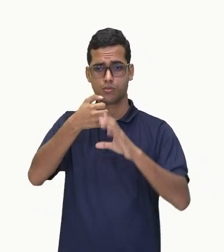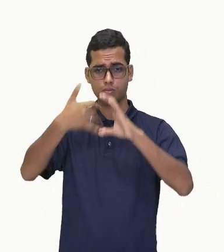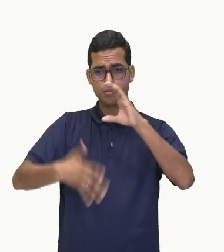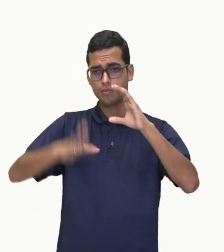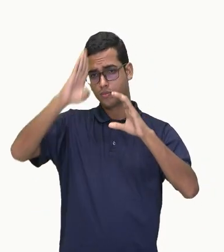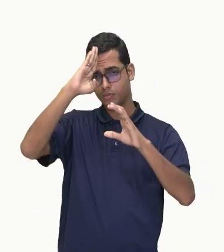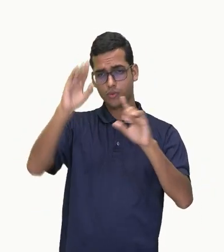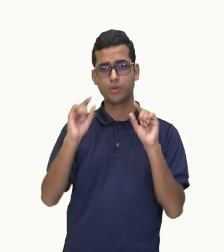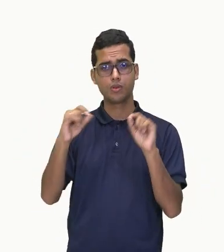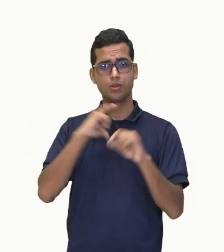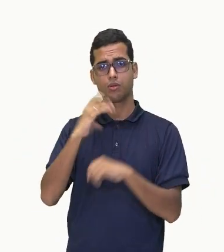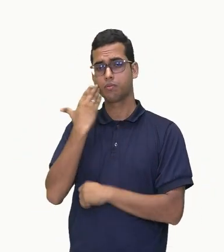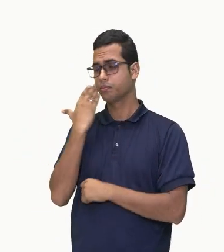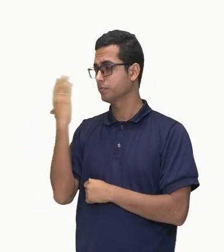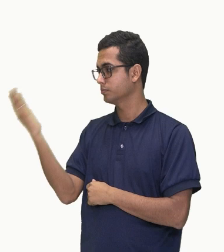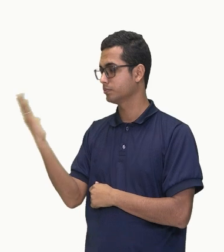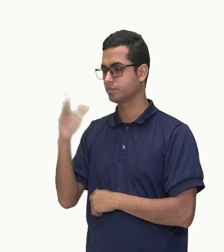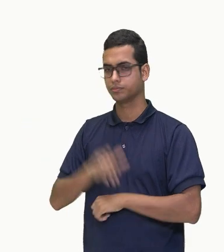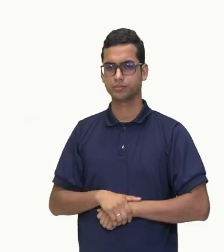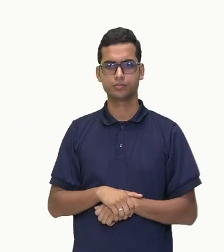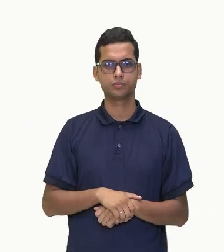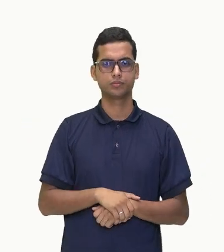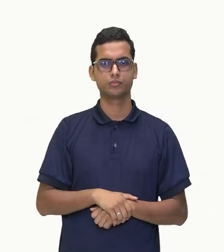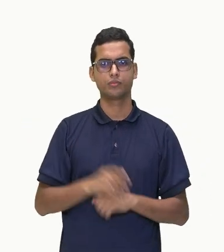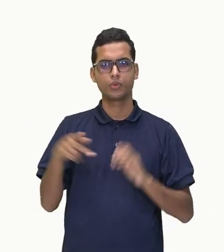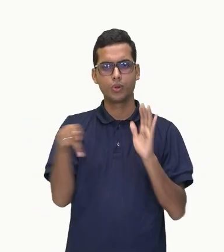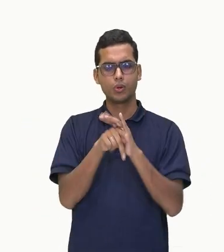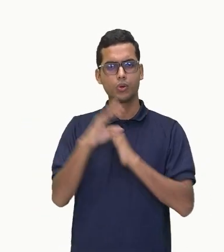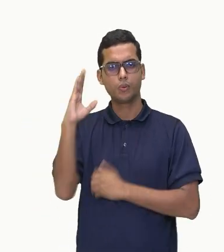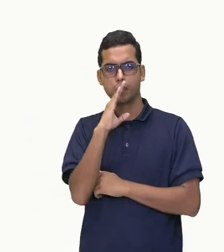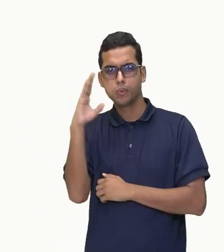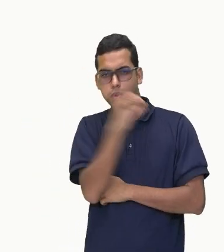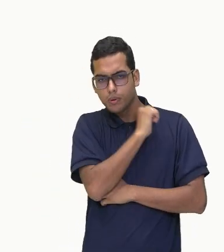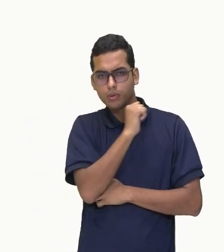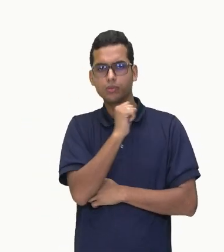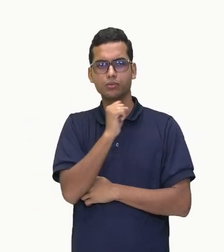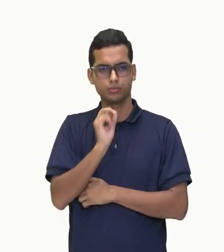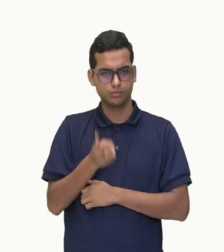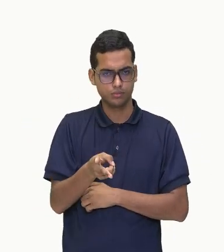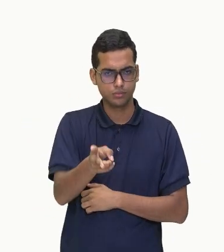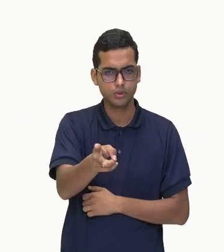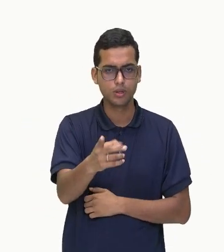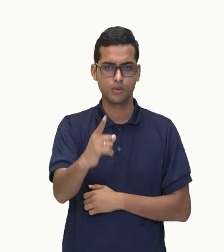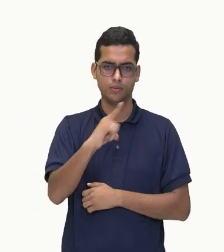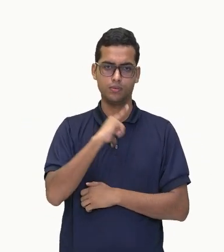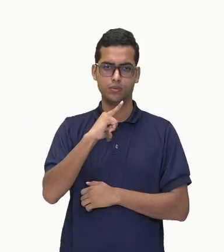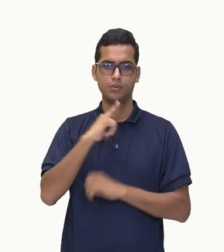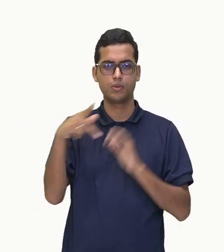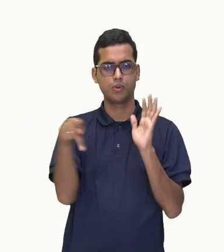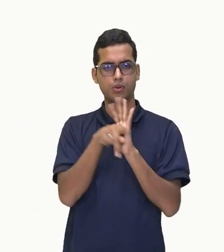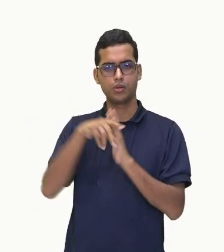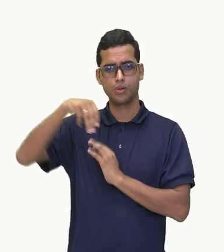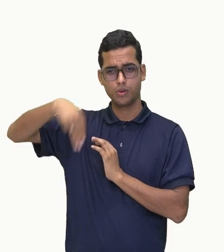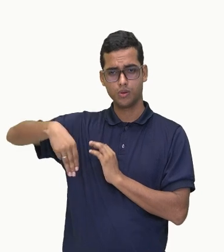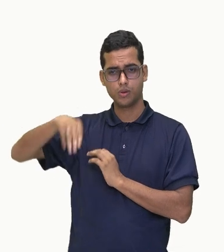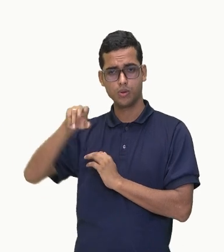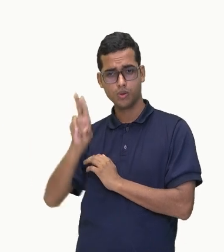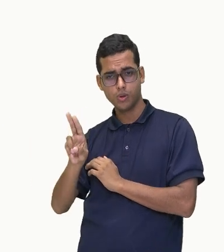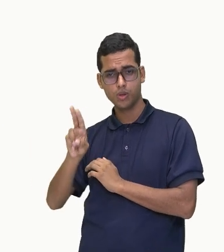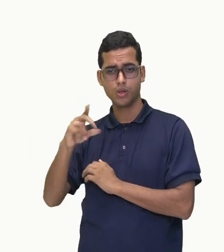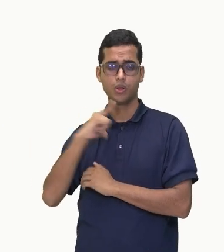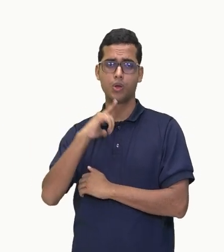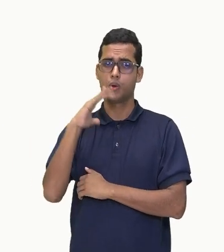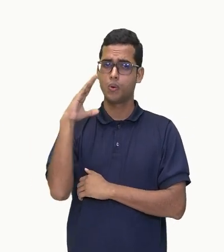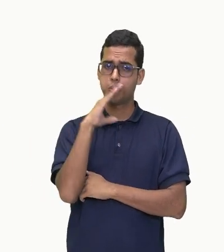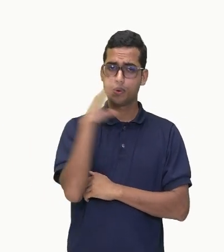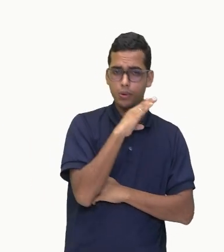desse movimento uniforme é a velocidade escalar constante. No MU, eu tenho que a